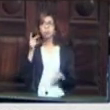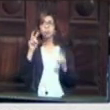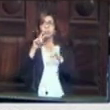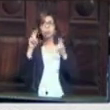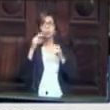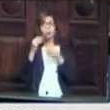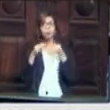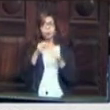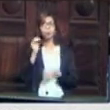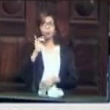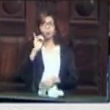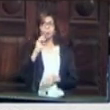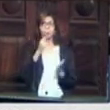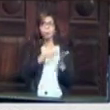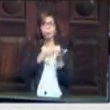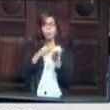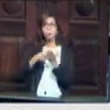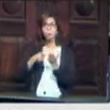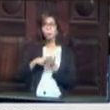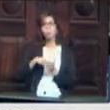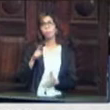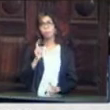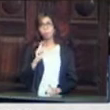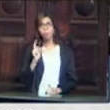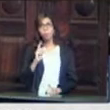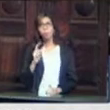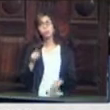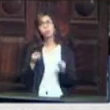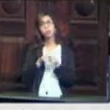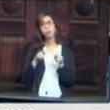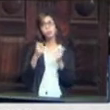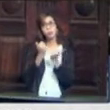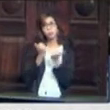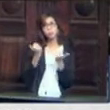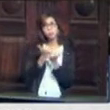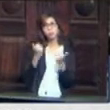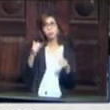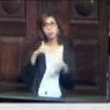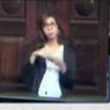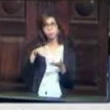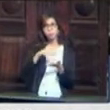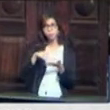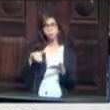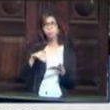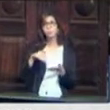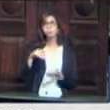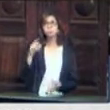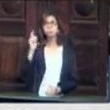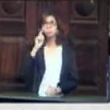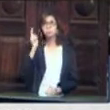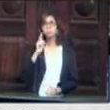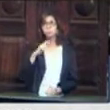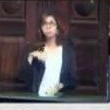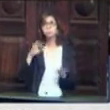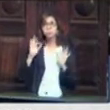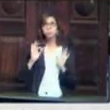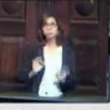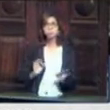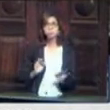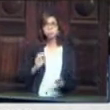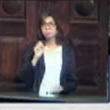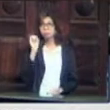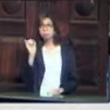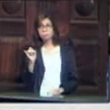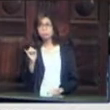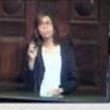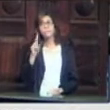isenção fiscal. E aqui eu vi do subsecretário da Receita que não se sabe efetivamente se